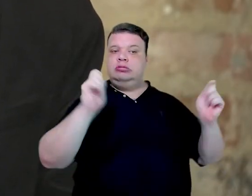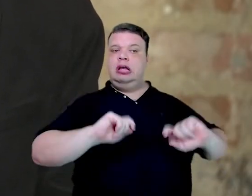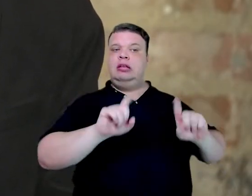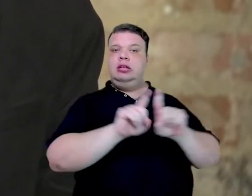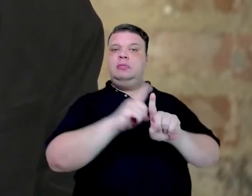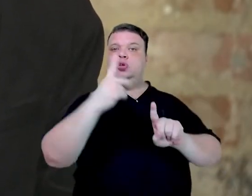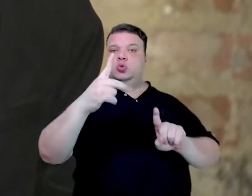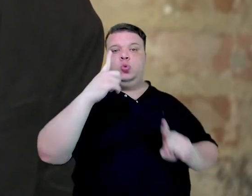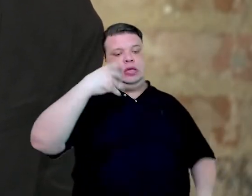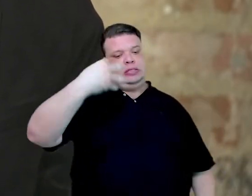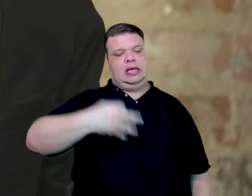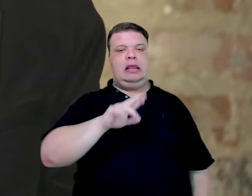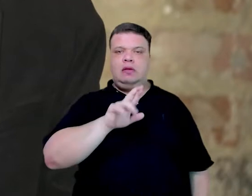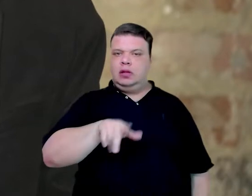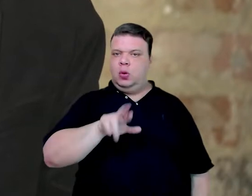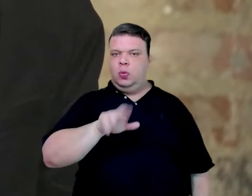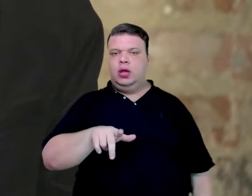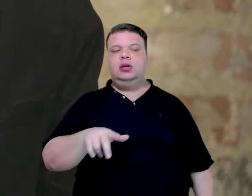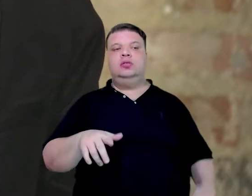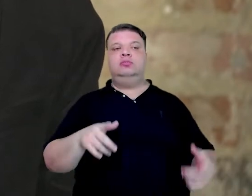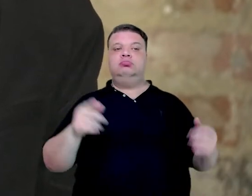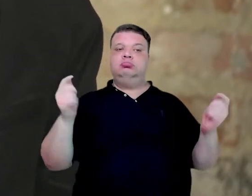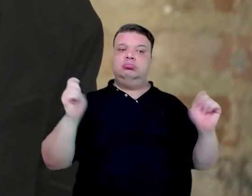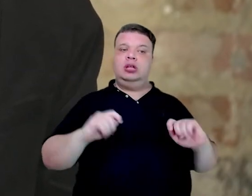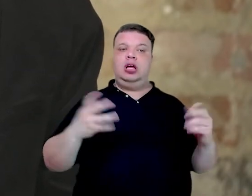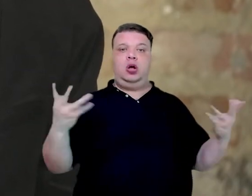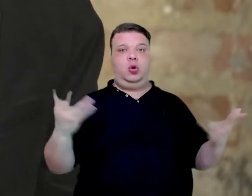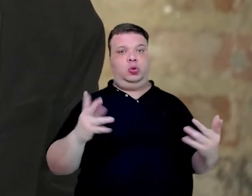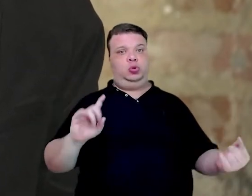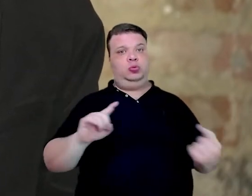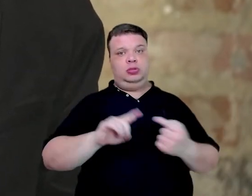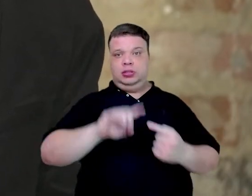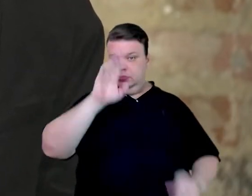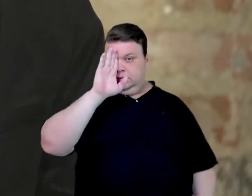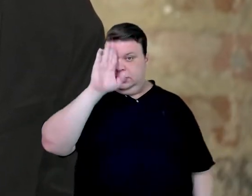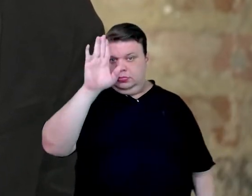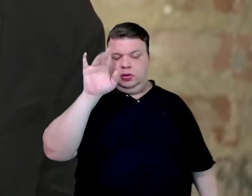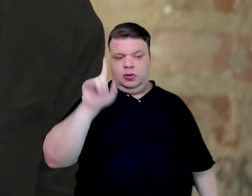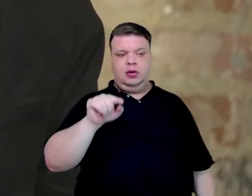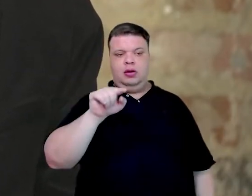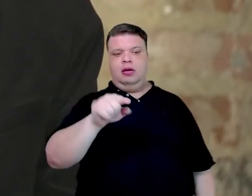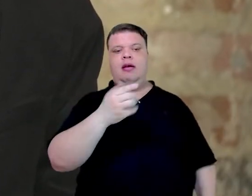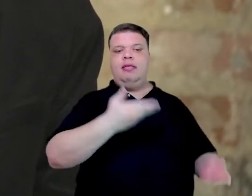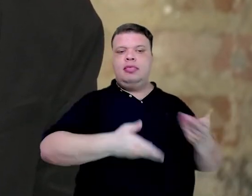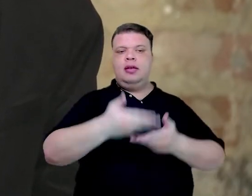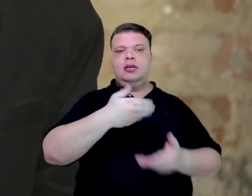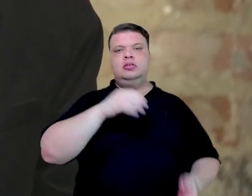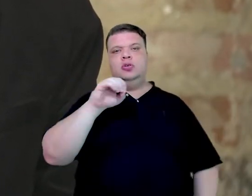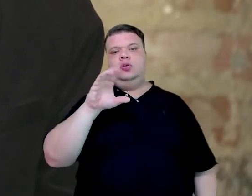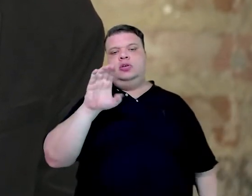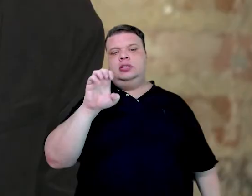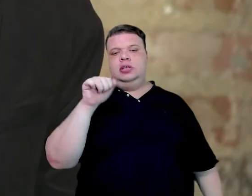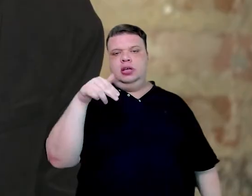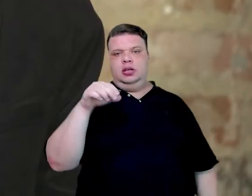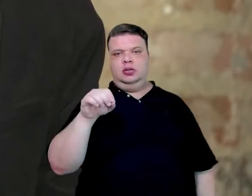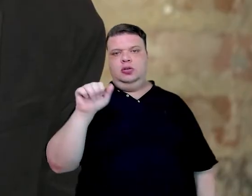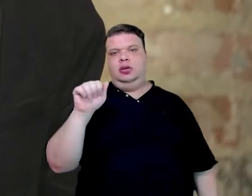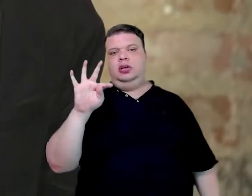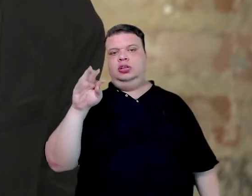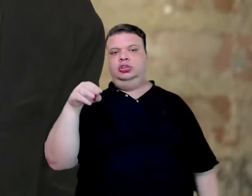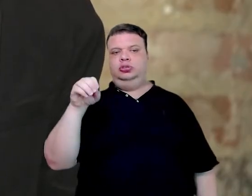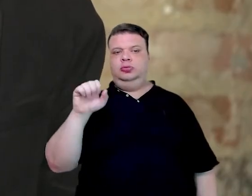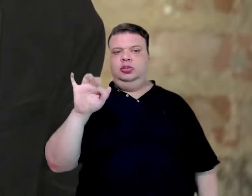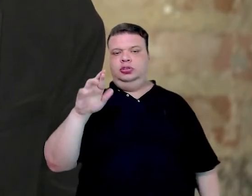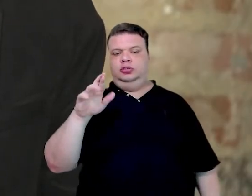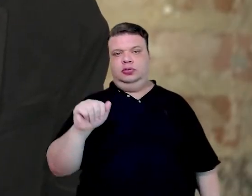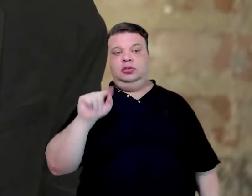interação oceano-atmosfera. Essa interação oceano-atmosfera, ela vai interferir em todos os sistemas, né, globais,